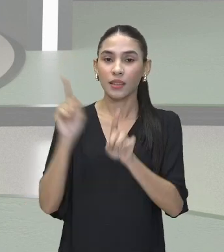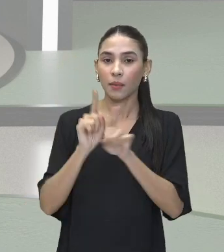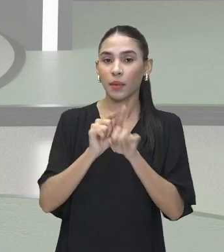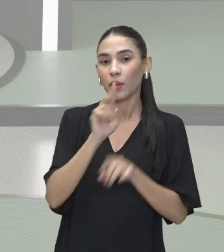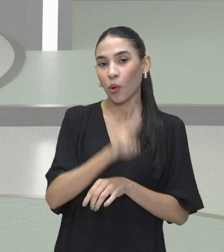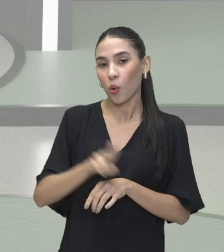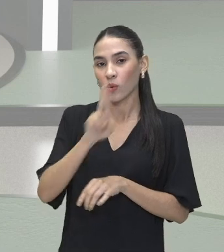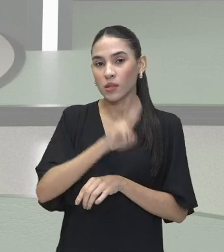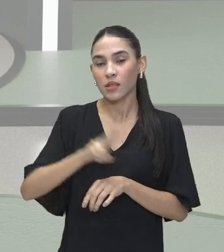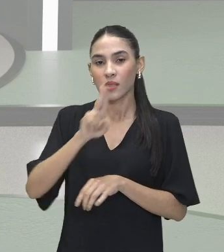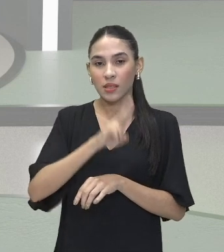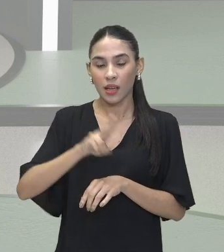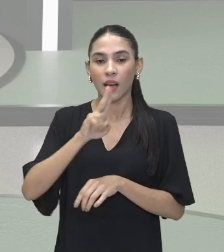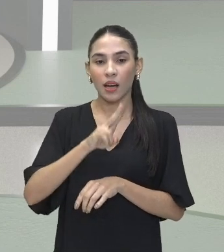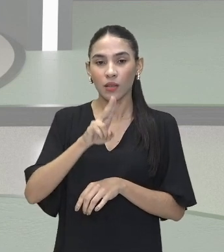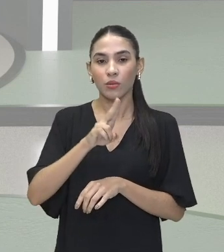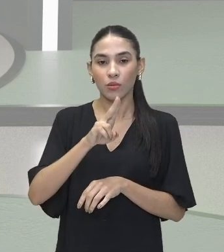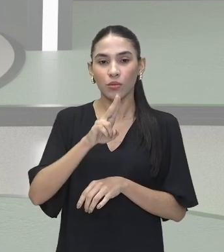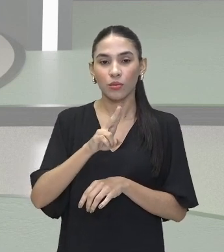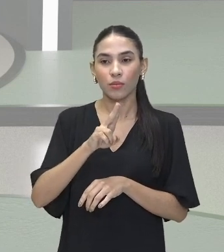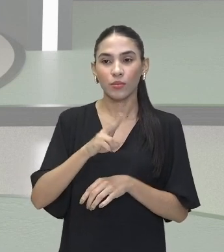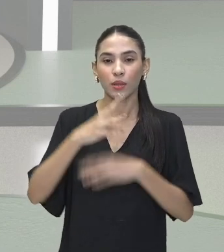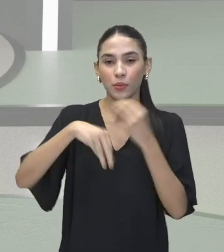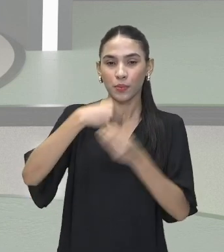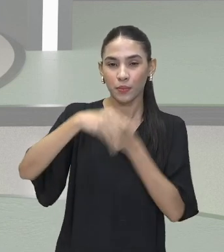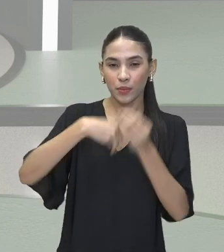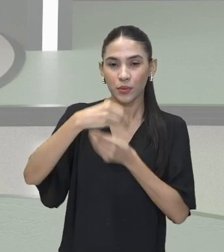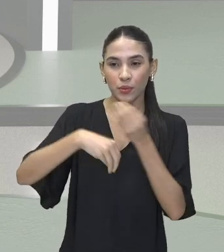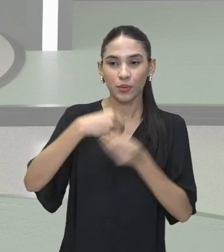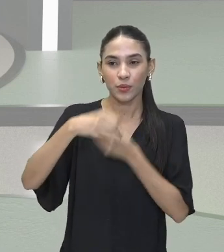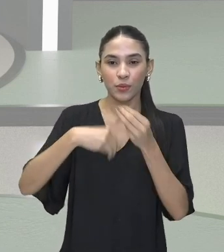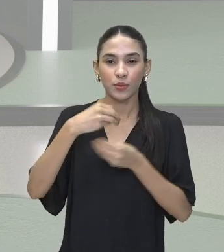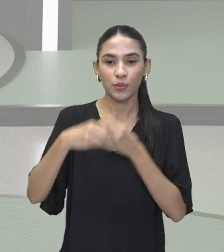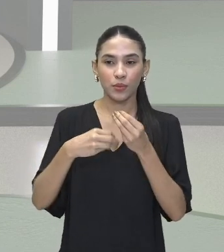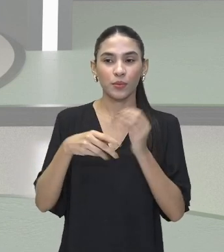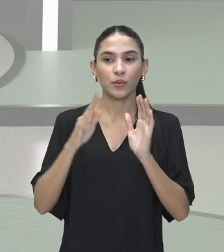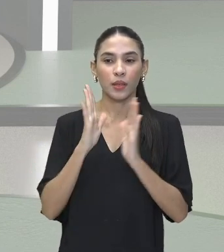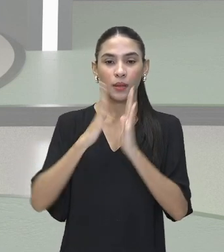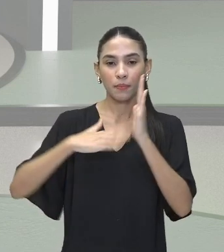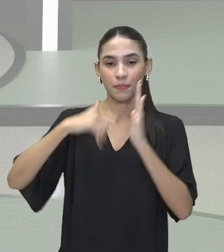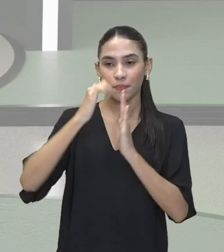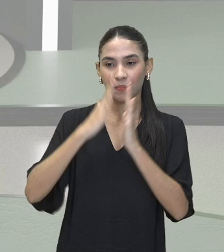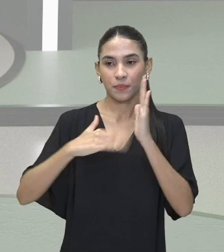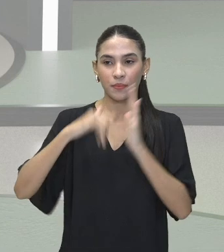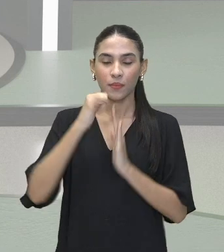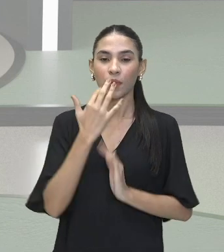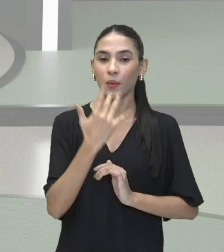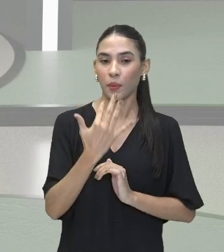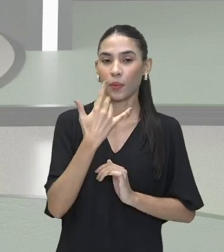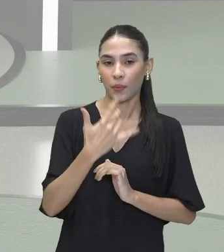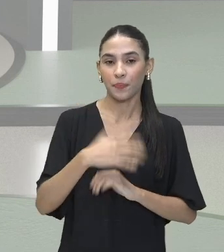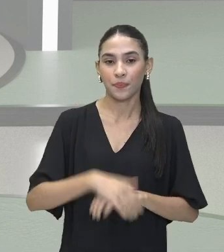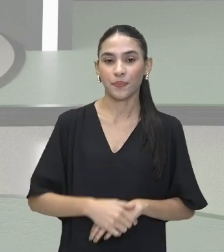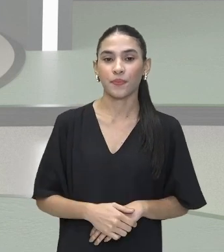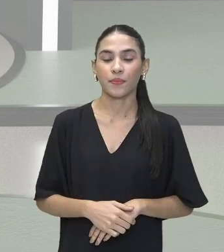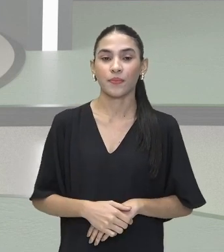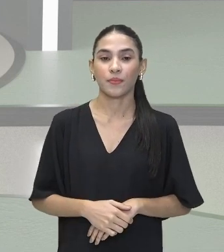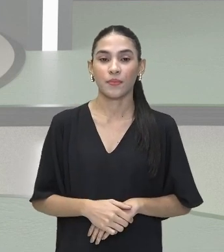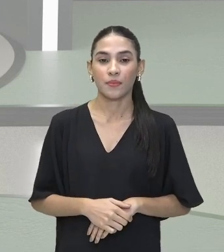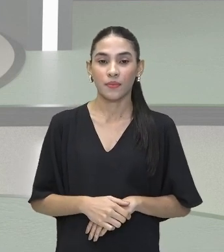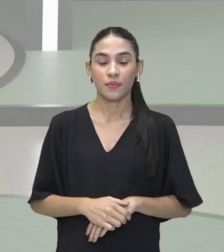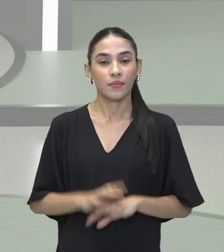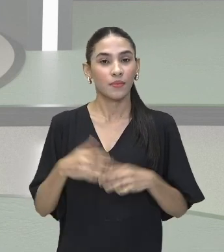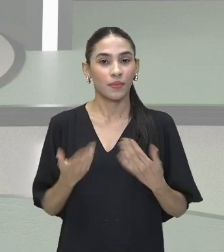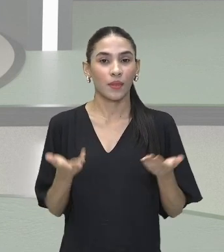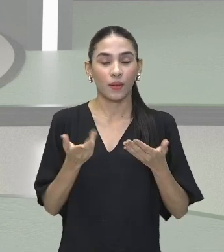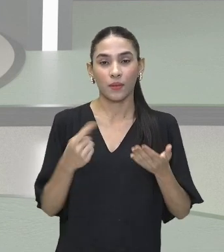também para tintas à base de óleo, por causa dessas características dos cicloalcenos, correto? E